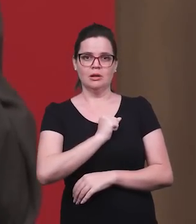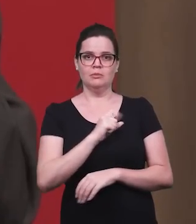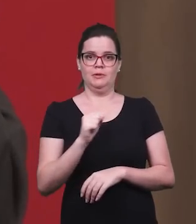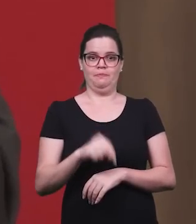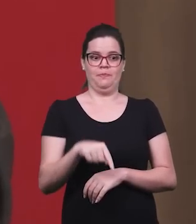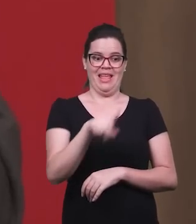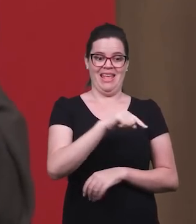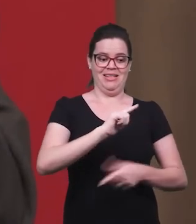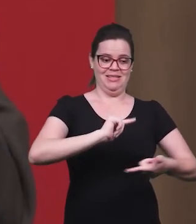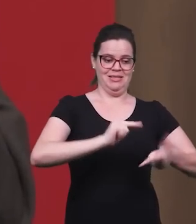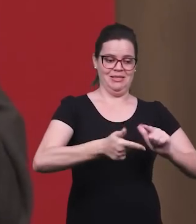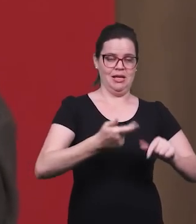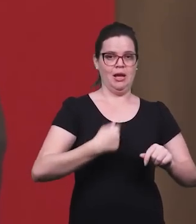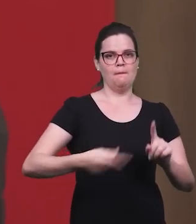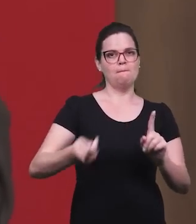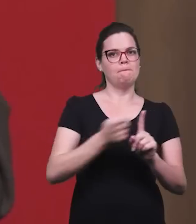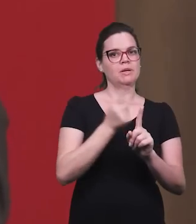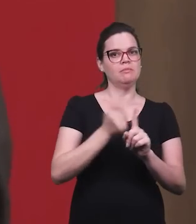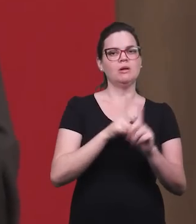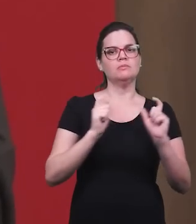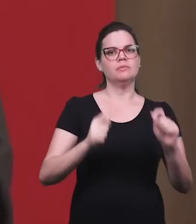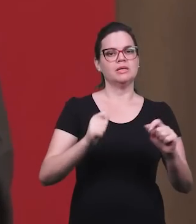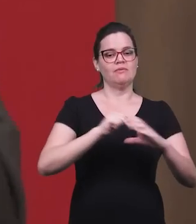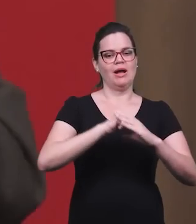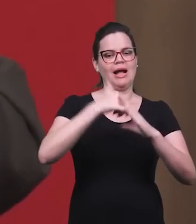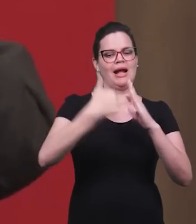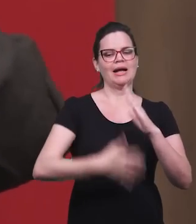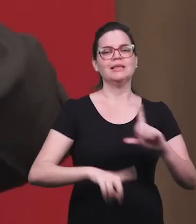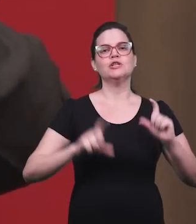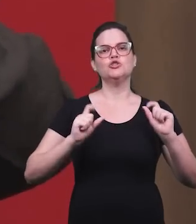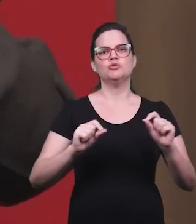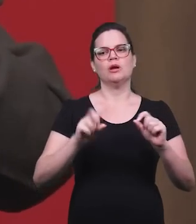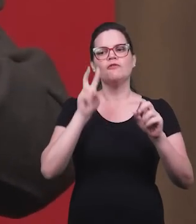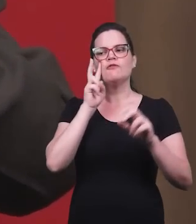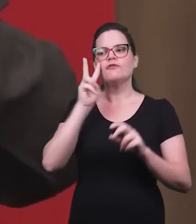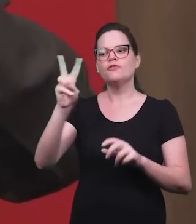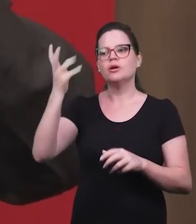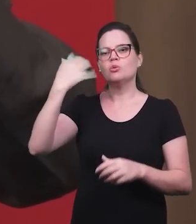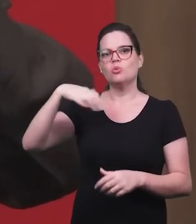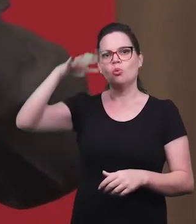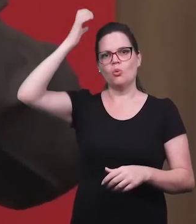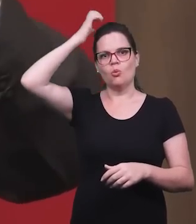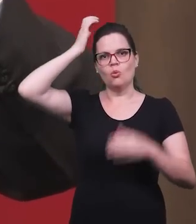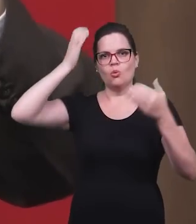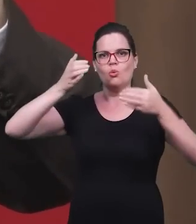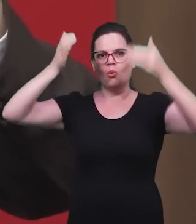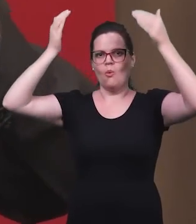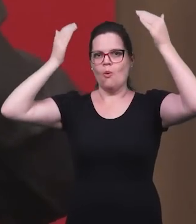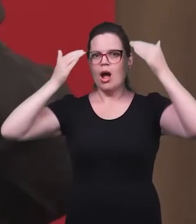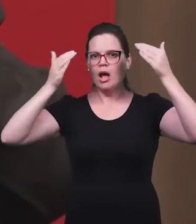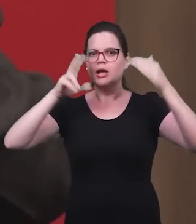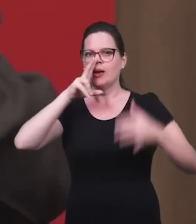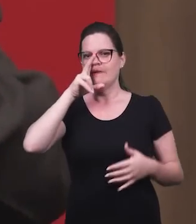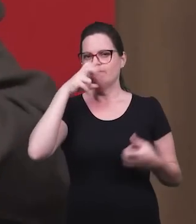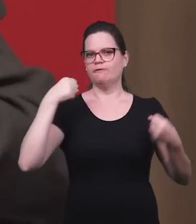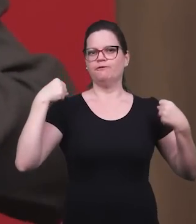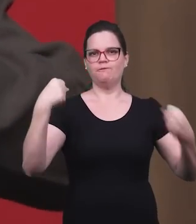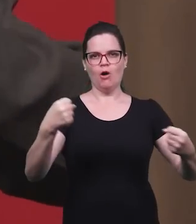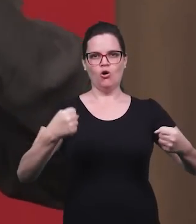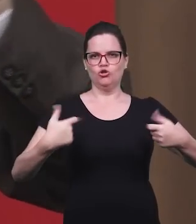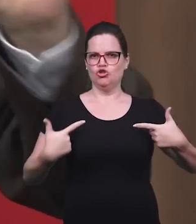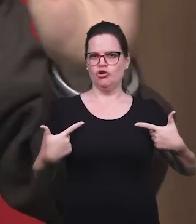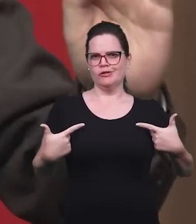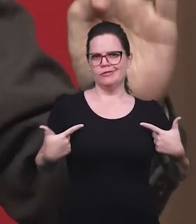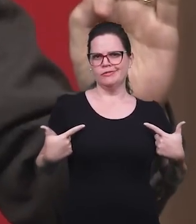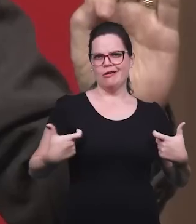aquele que, em primeiro lugar, para Israel, número 1, era um tipo de Davi, guerreiro,